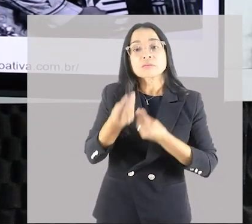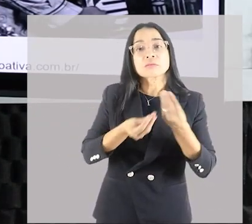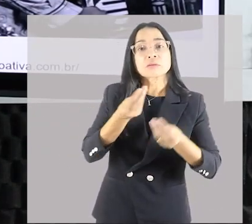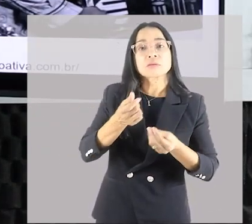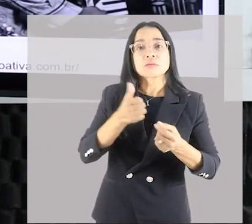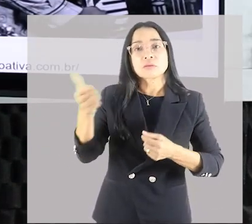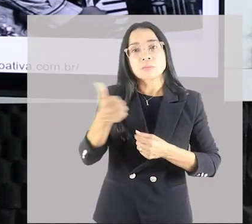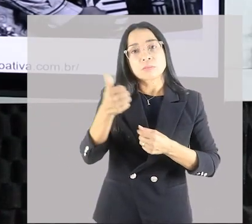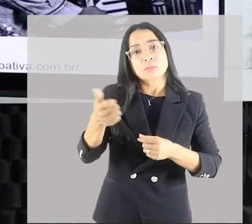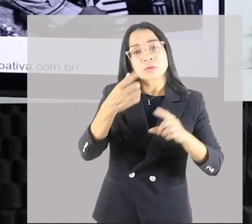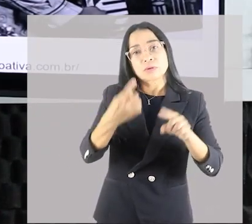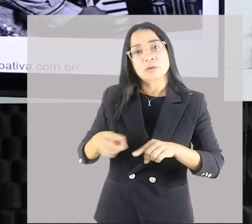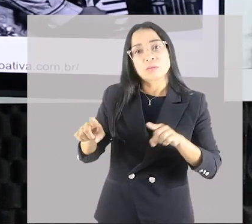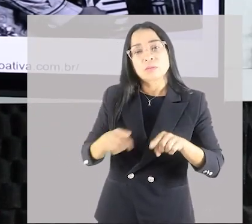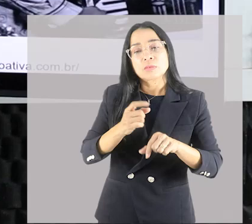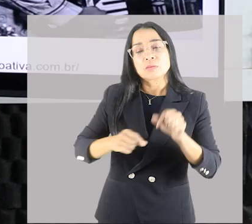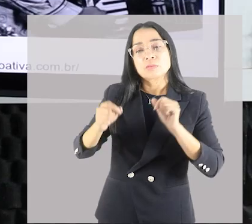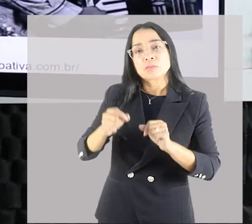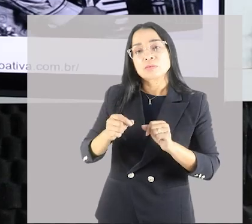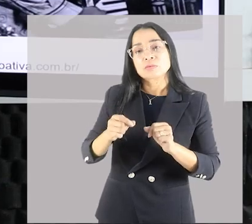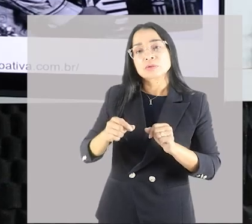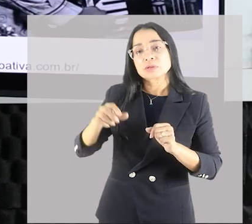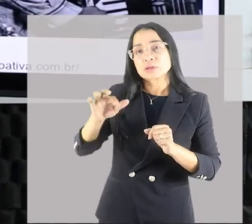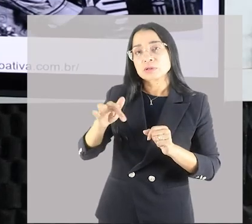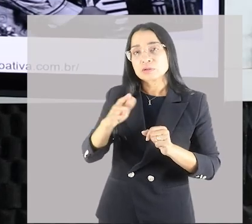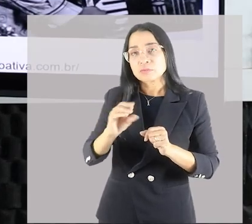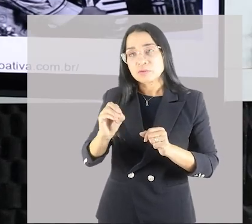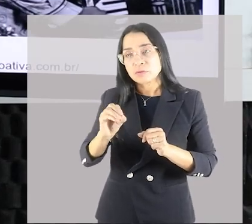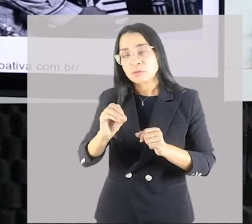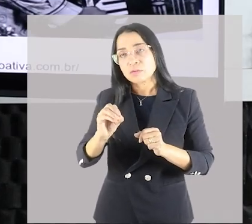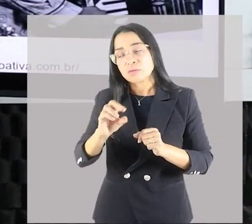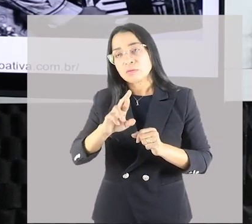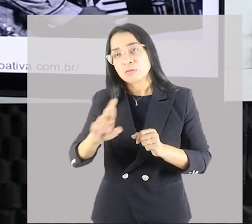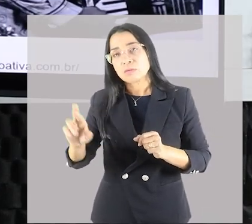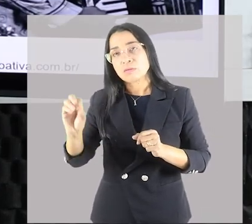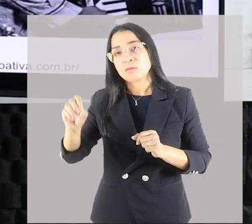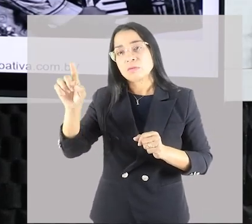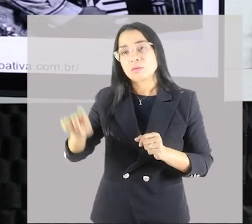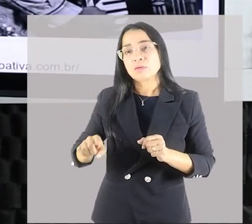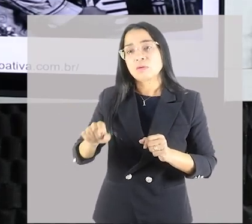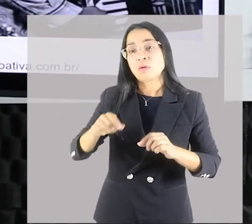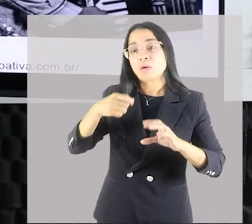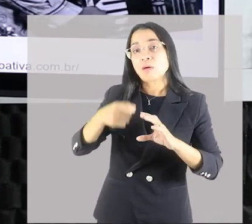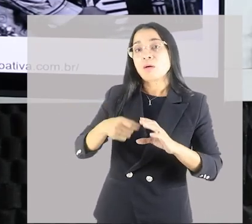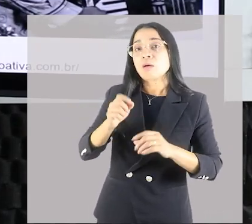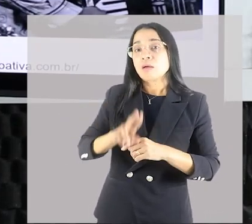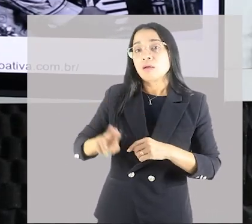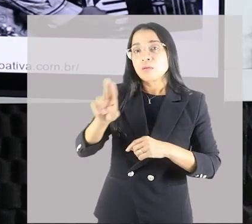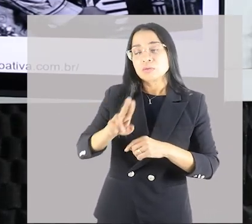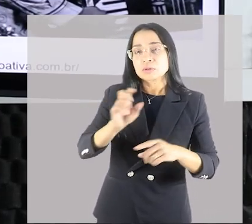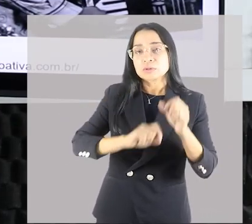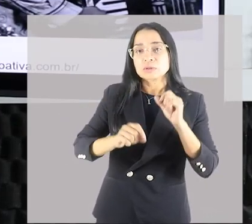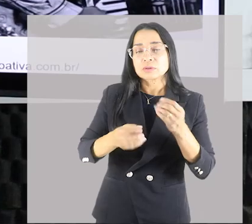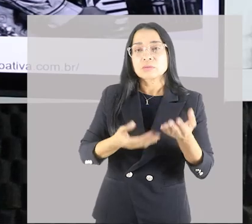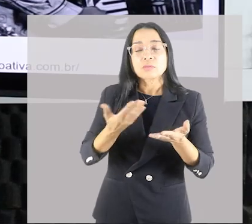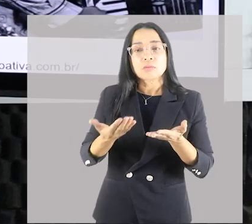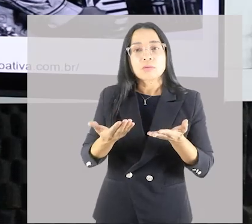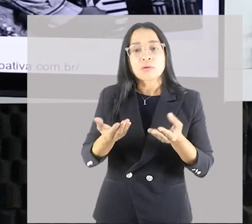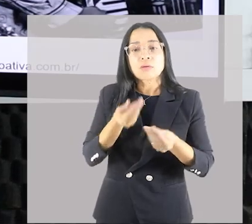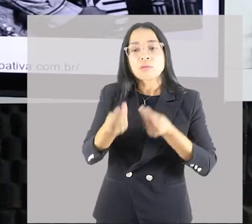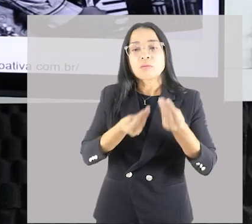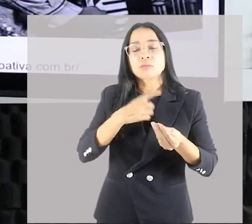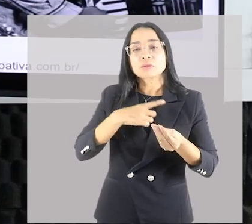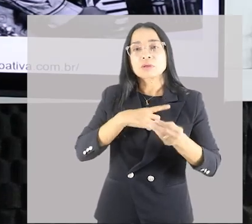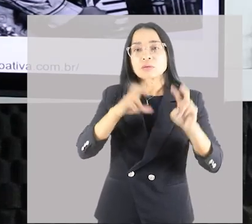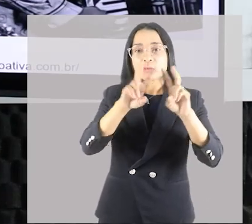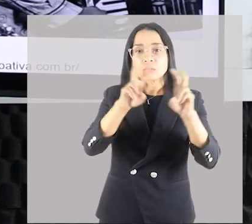a primeira música de forró gravada. E aí como ela tinha como título Forró